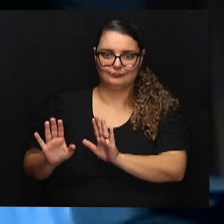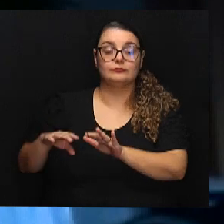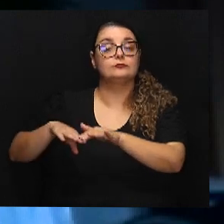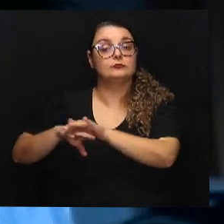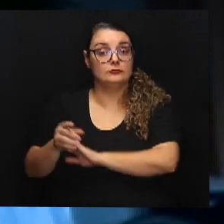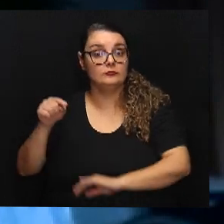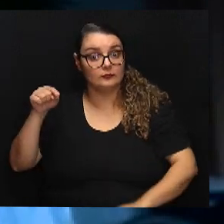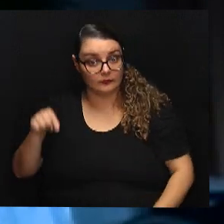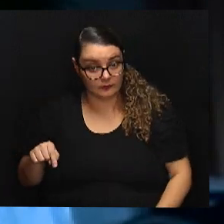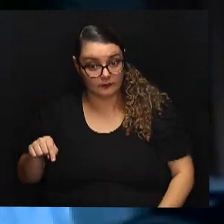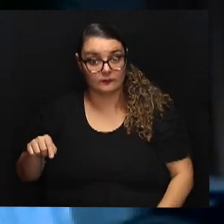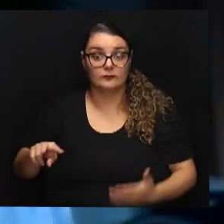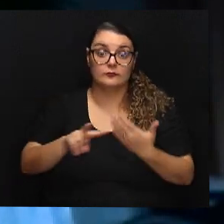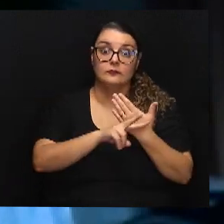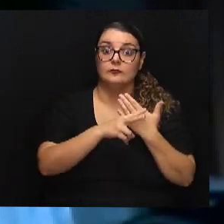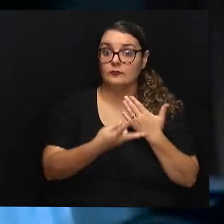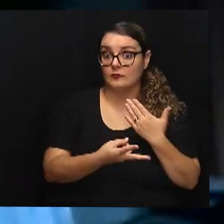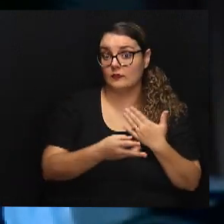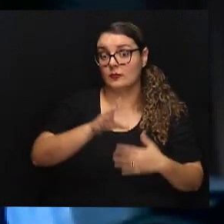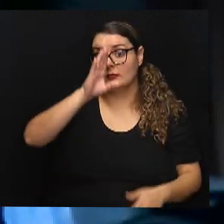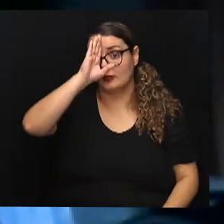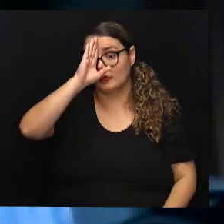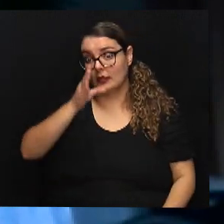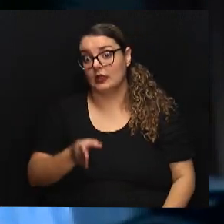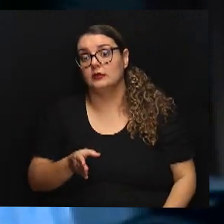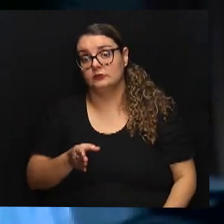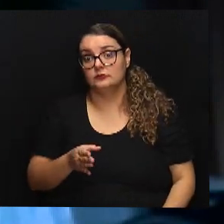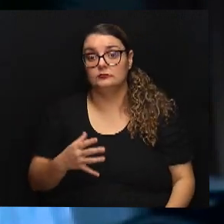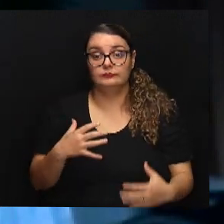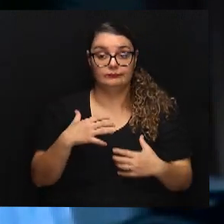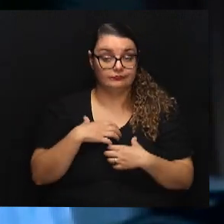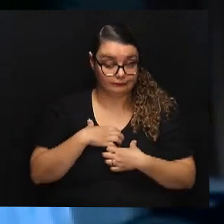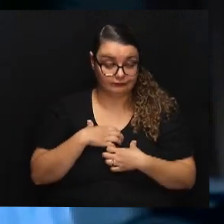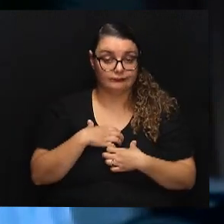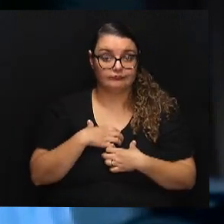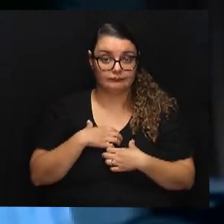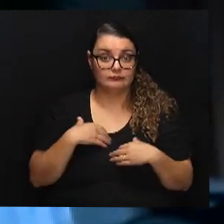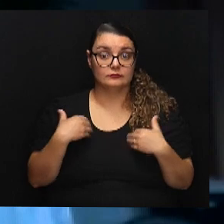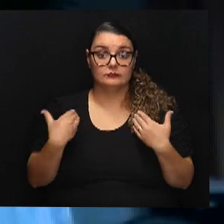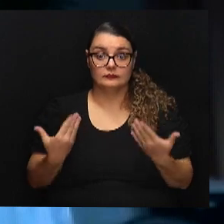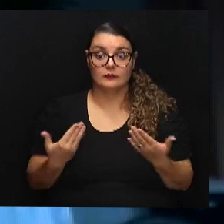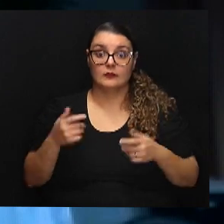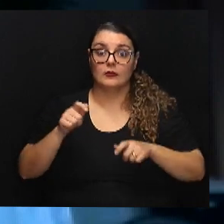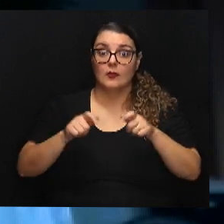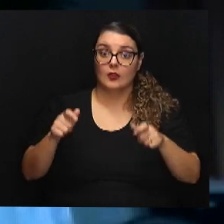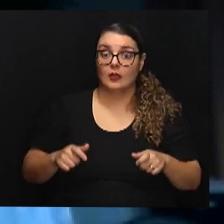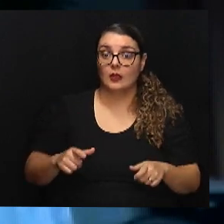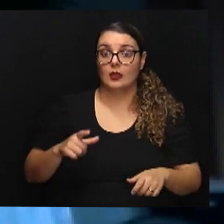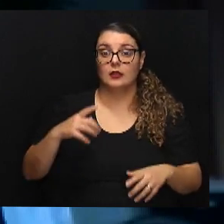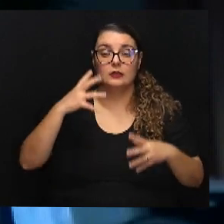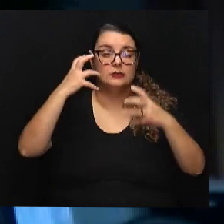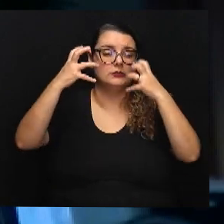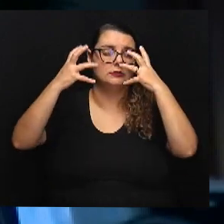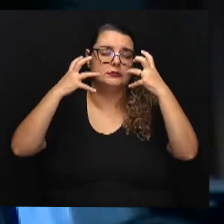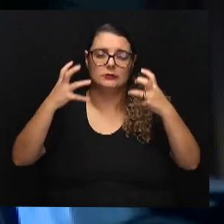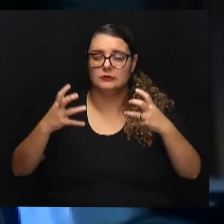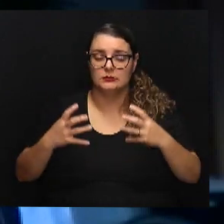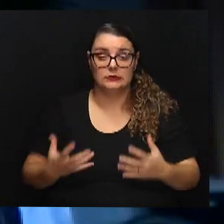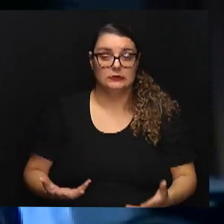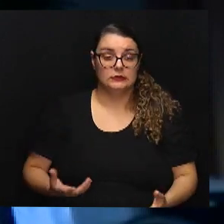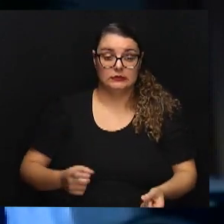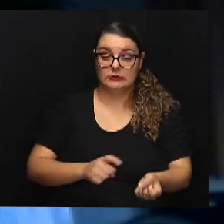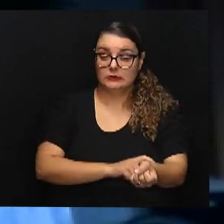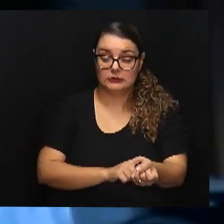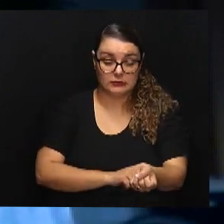é esse hábito, e esse hábito, ele é gerado por fatores, principalmente fatores emocionais,